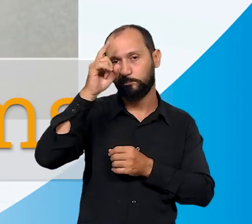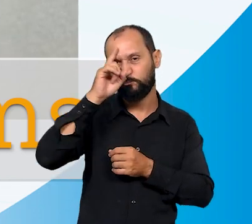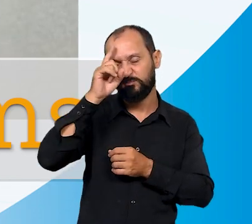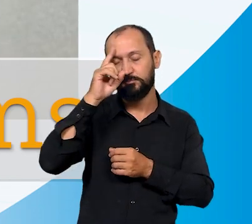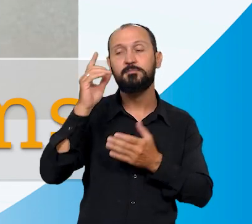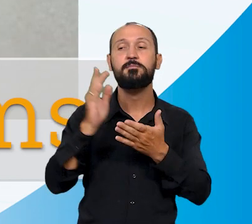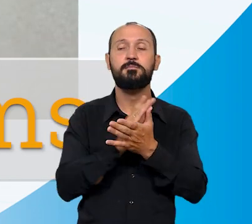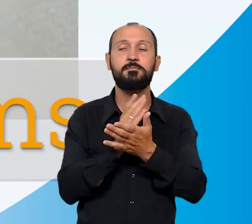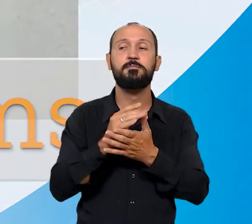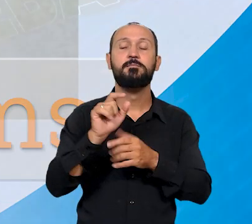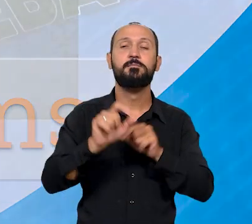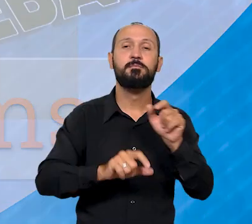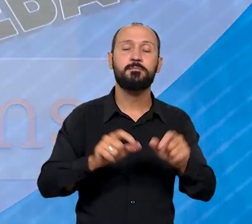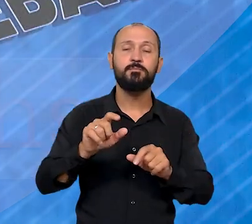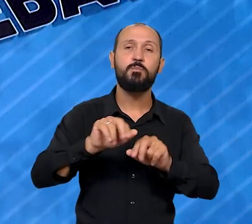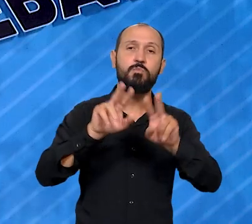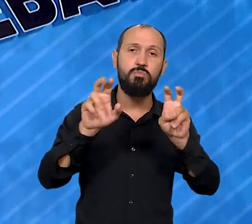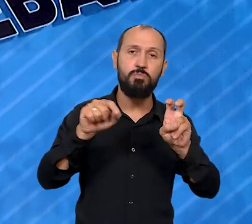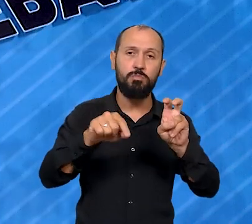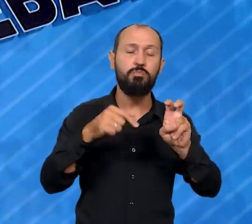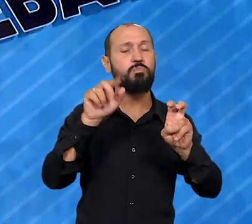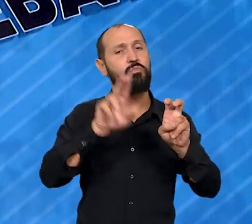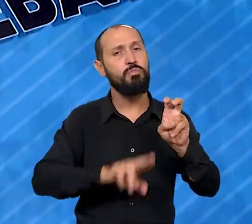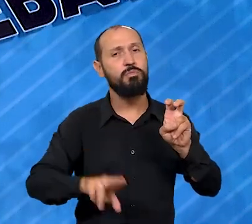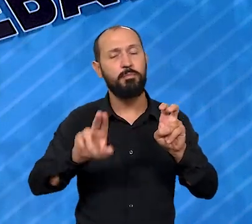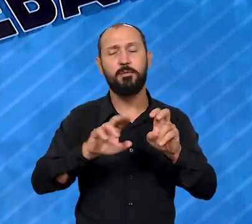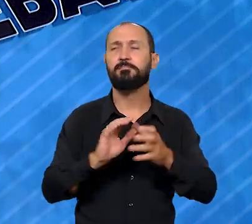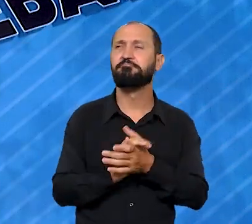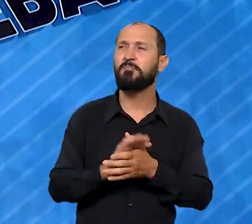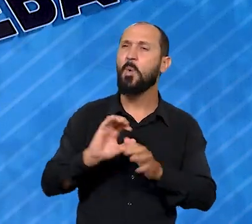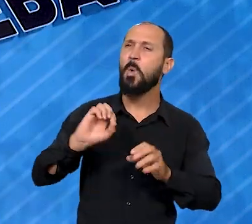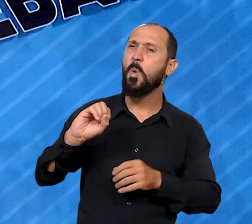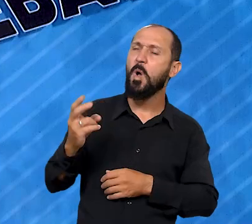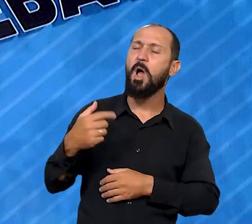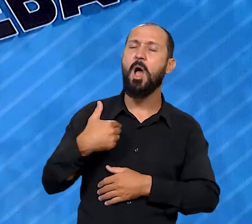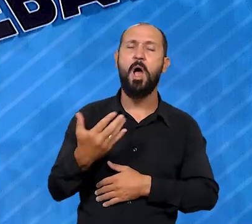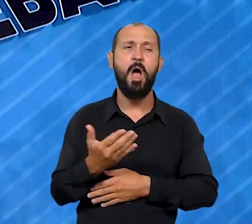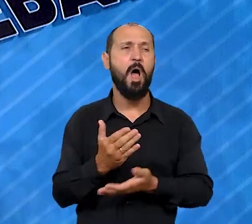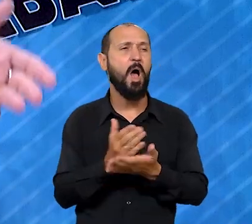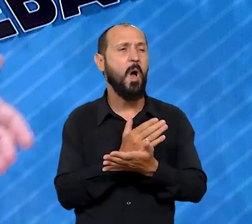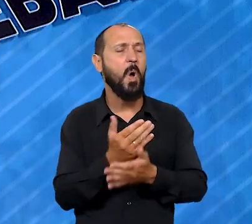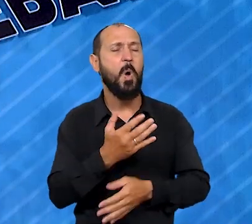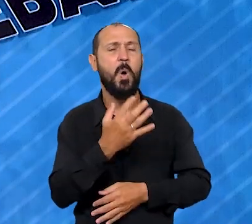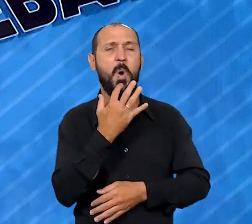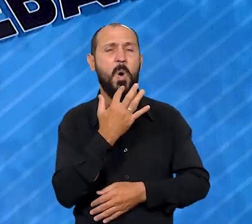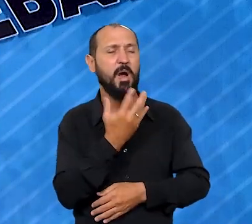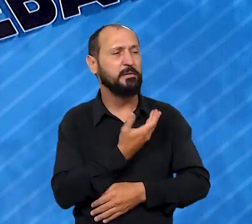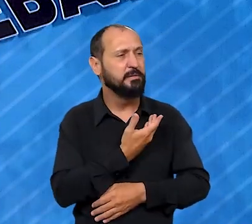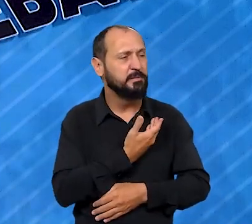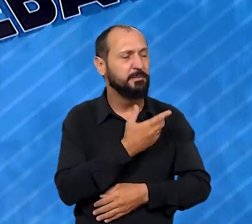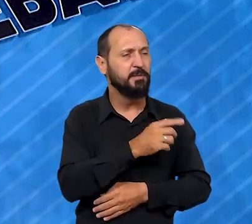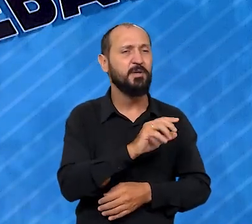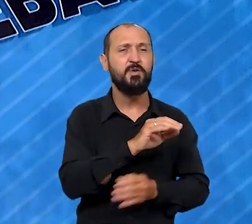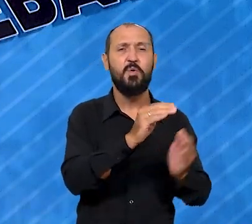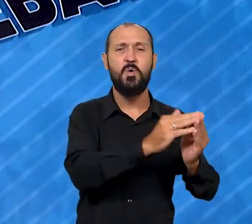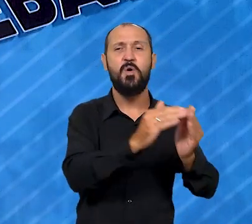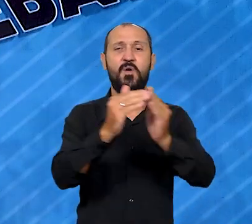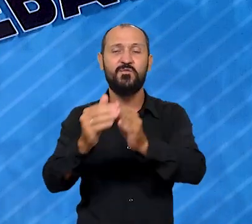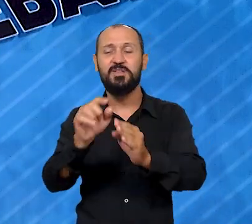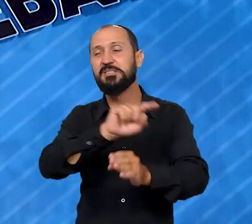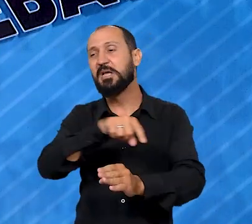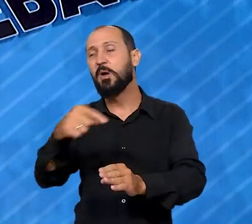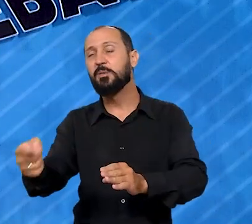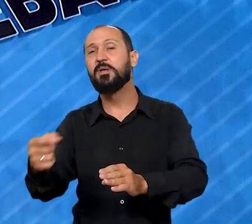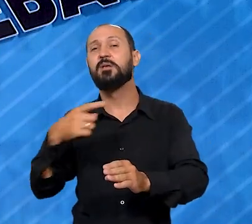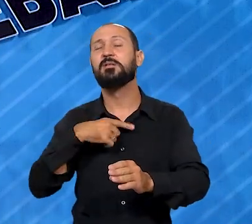né? No dia a dia a gente passa por algo daquele tema que a gente vai estar falando, ou algum conhecido, algum amigo, um vizinho